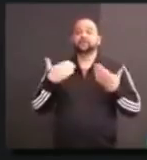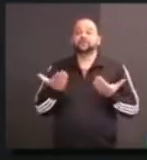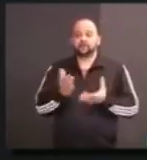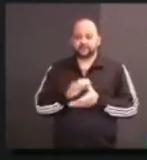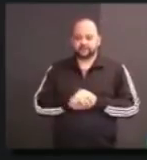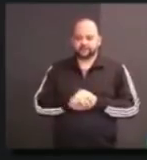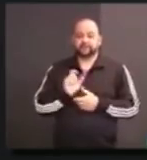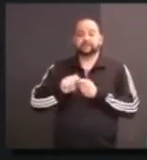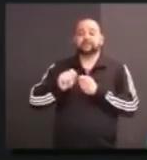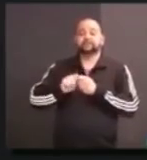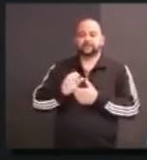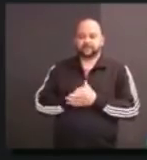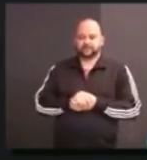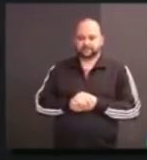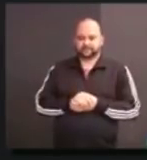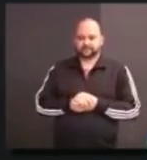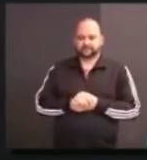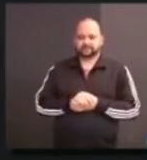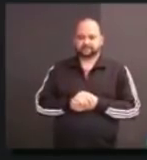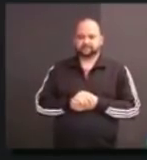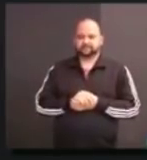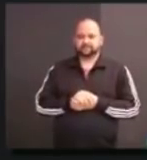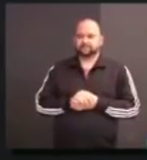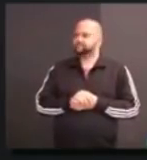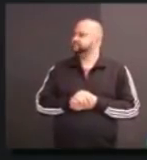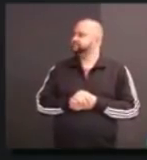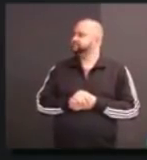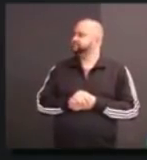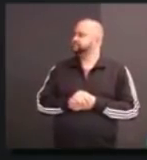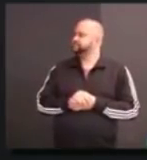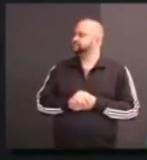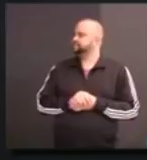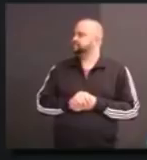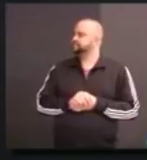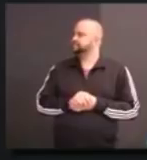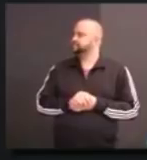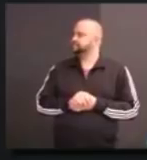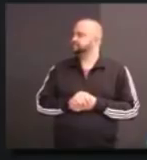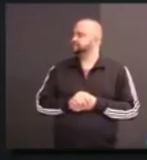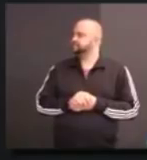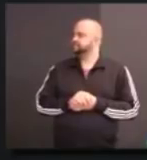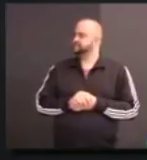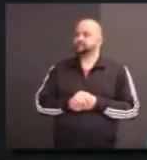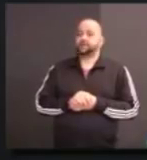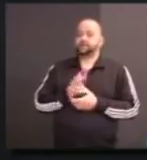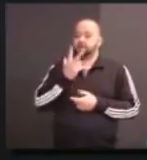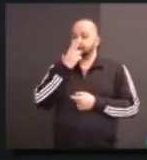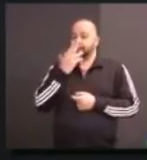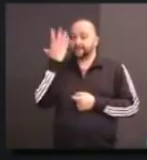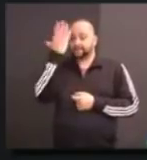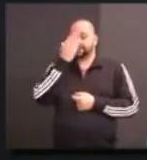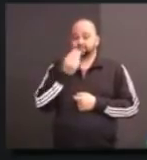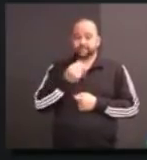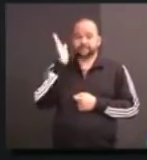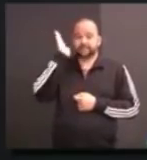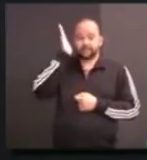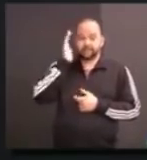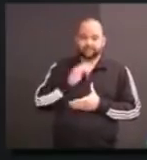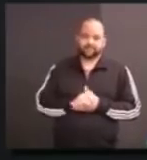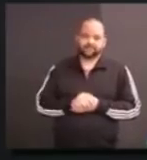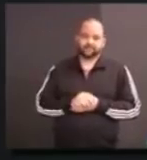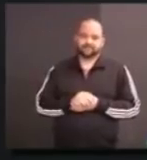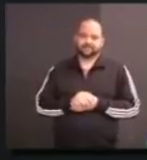besta? Pelo que eu estou vendo, nós estamos mais para espírita besta, não é? Porque